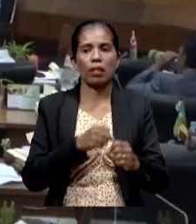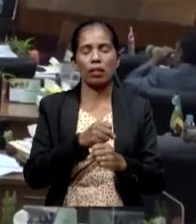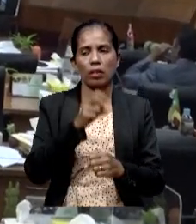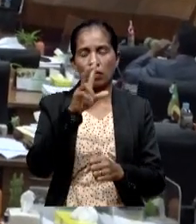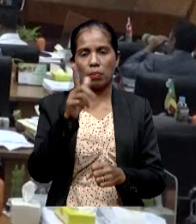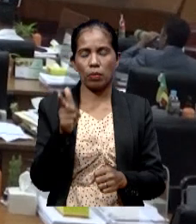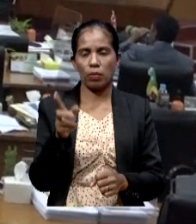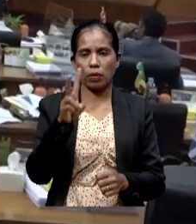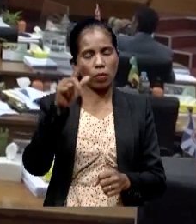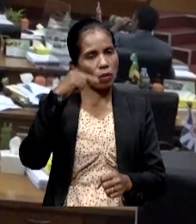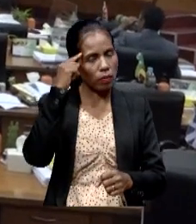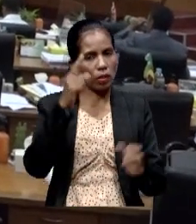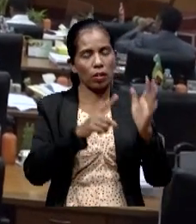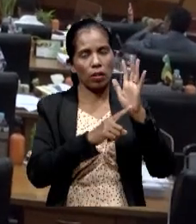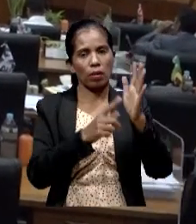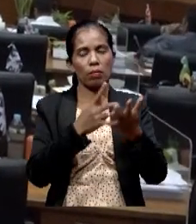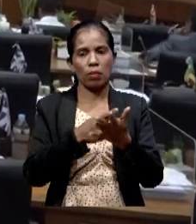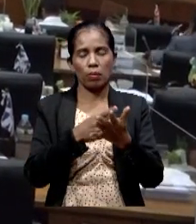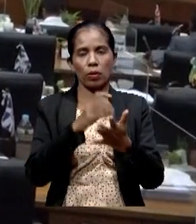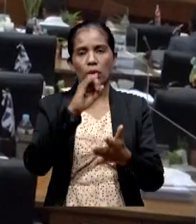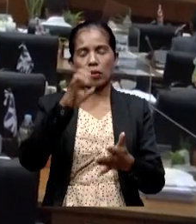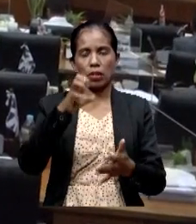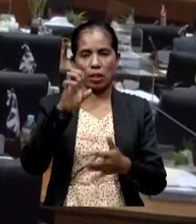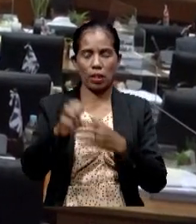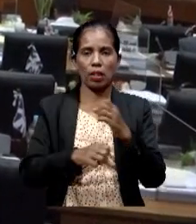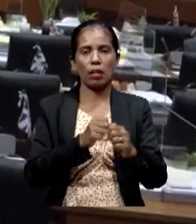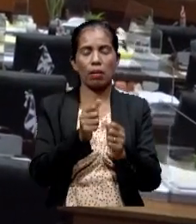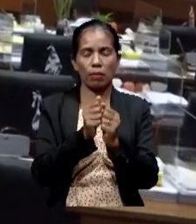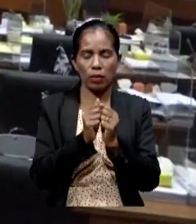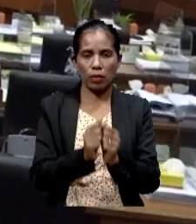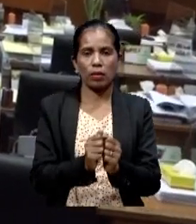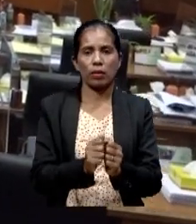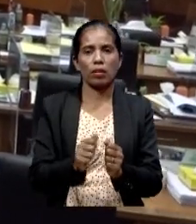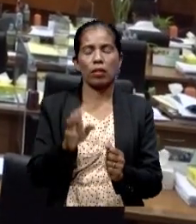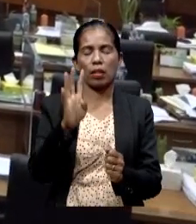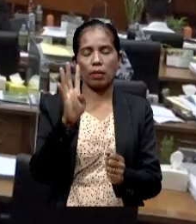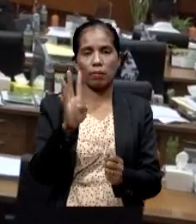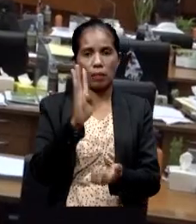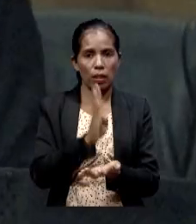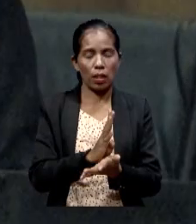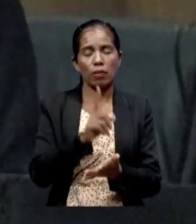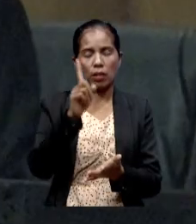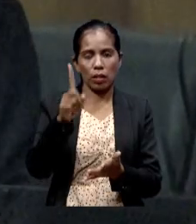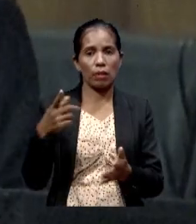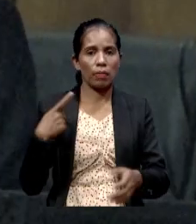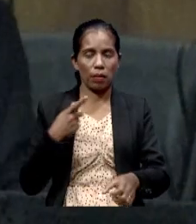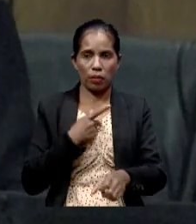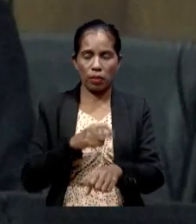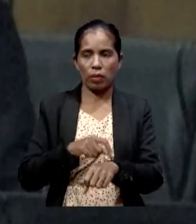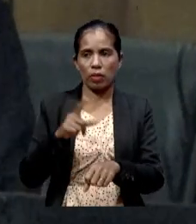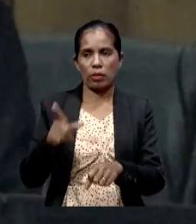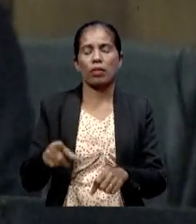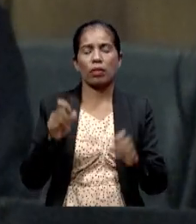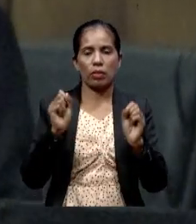ne, governo hato proposta orçamento geral estado hamutuk dólar americano bilhão e da resin ba parlamento nacional